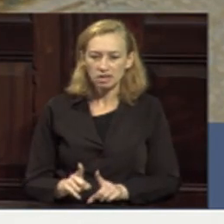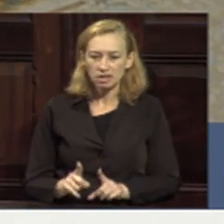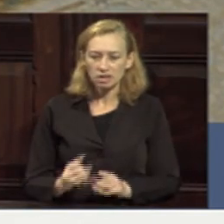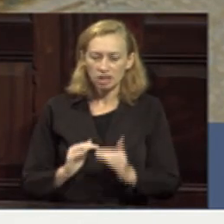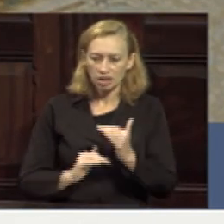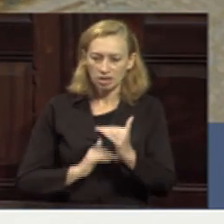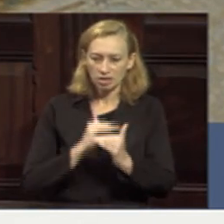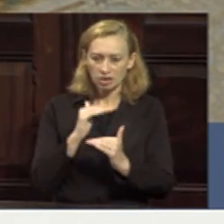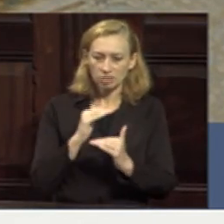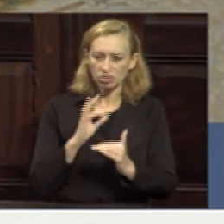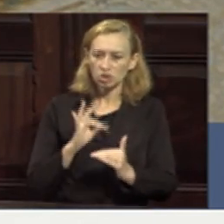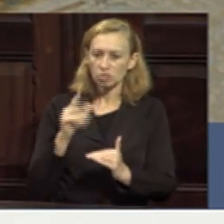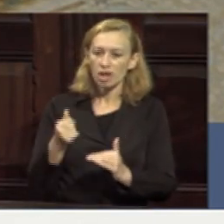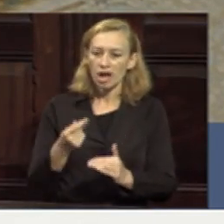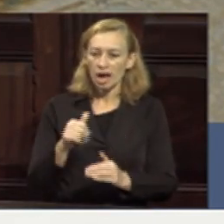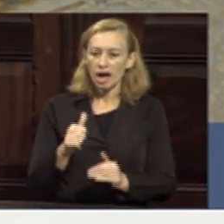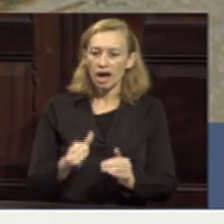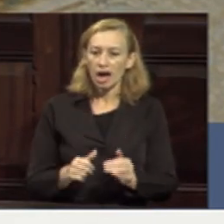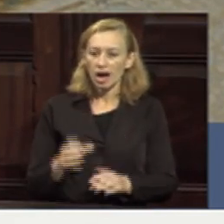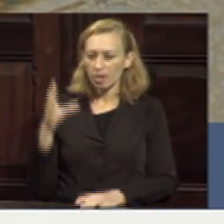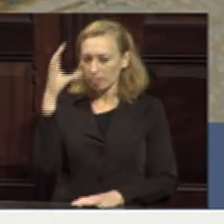de aprender a amar e respeitar